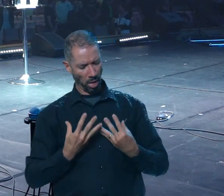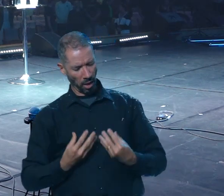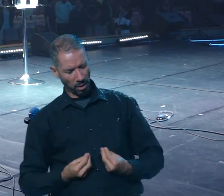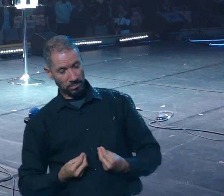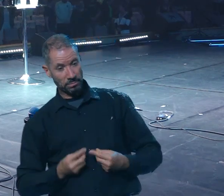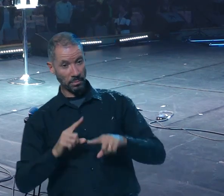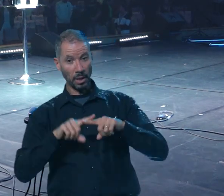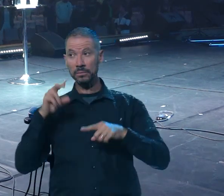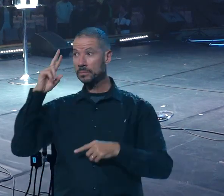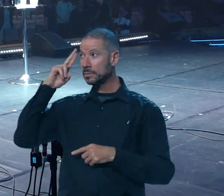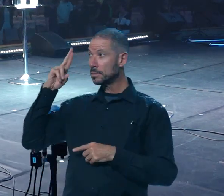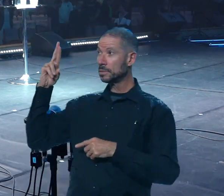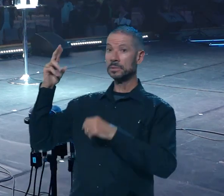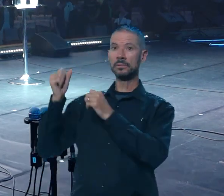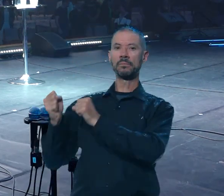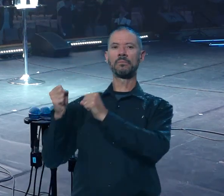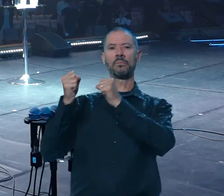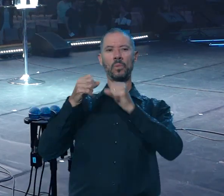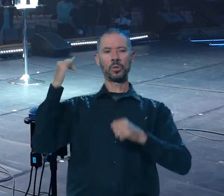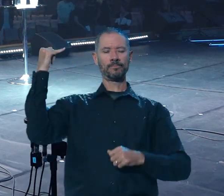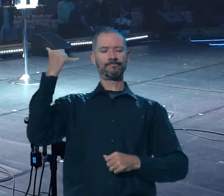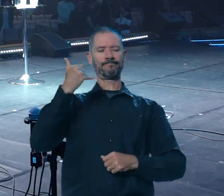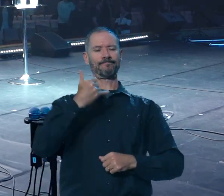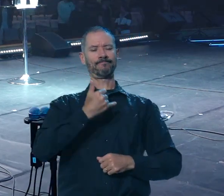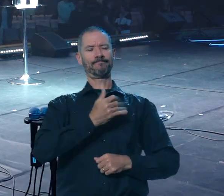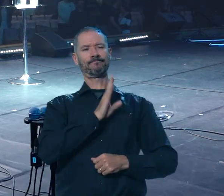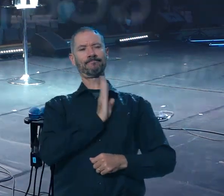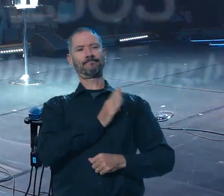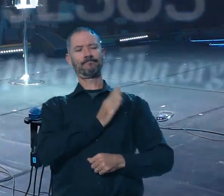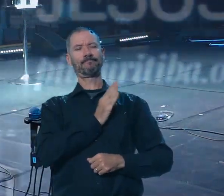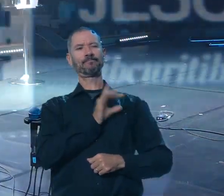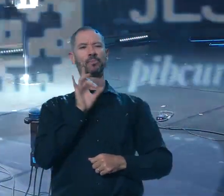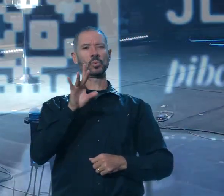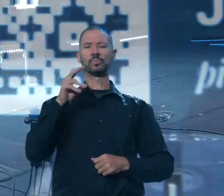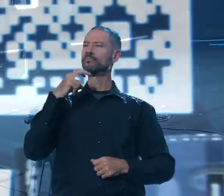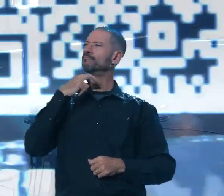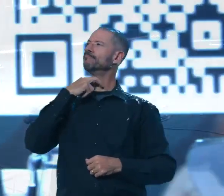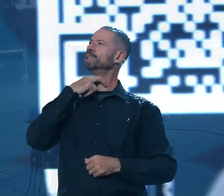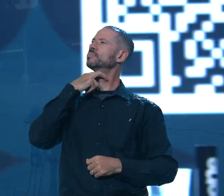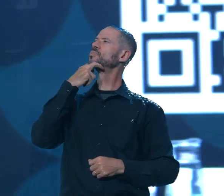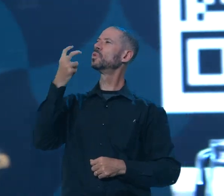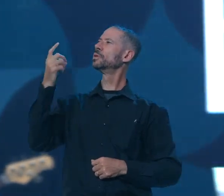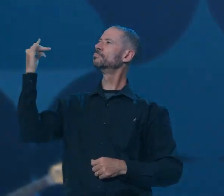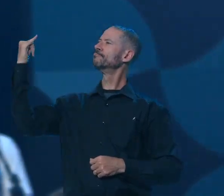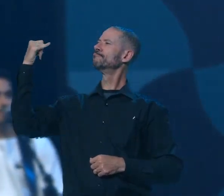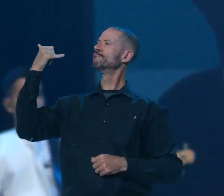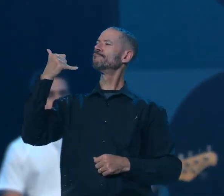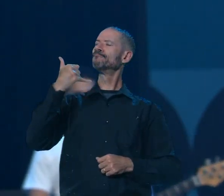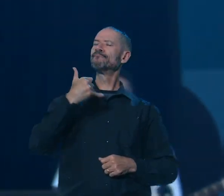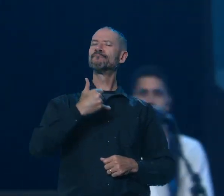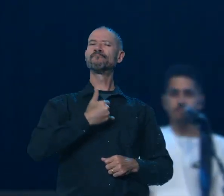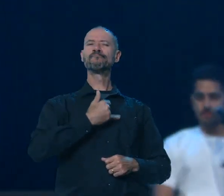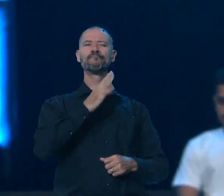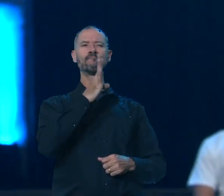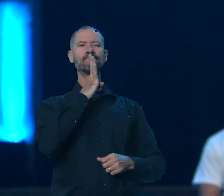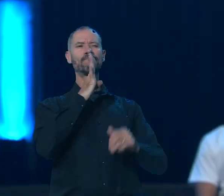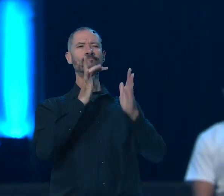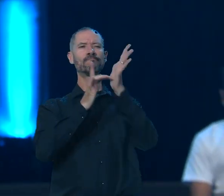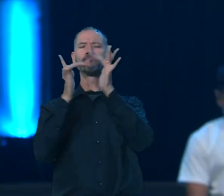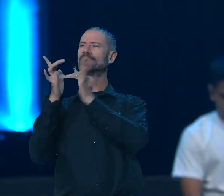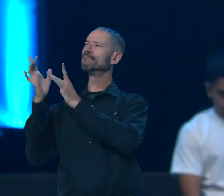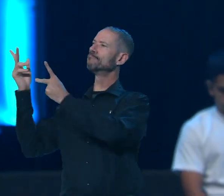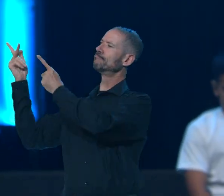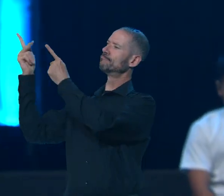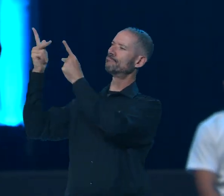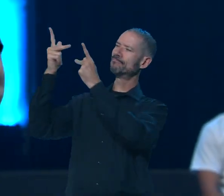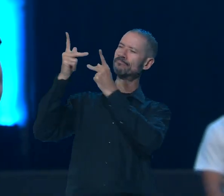mas que o Senhor pode falar aos nossos corações, mas nós só entendemos a voz dEle quando nós conhecemos a Jesus e o convidamos